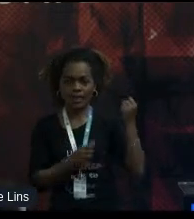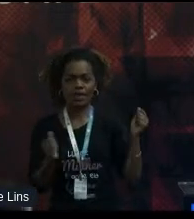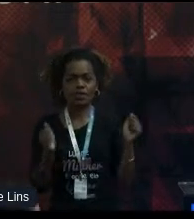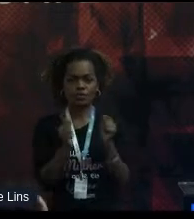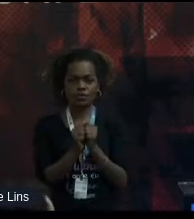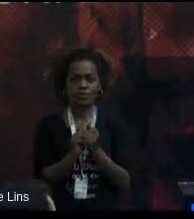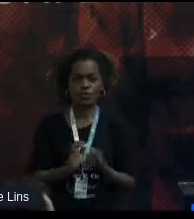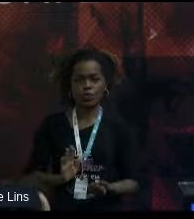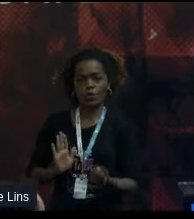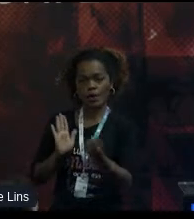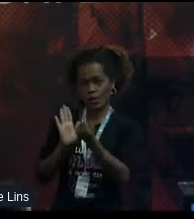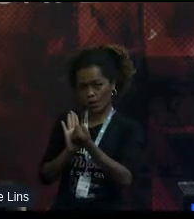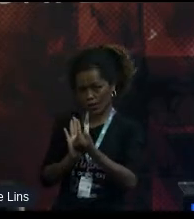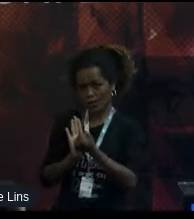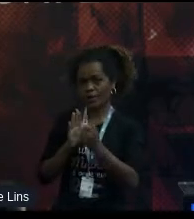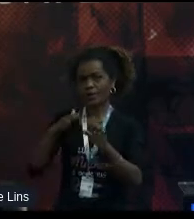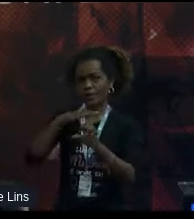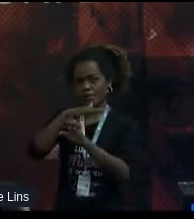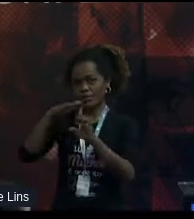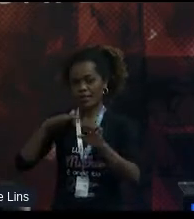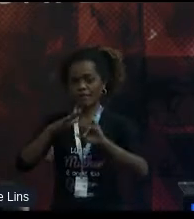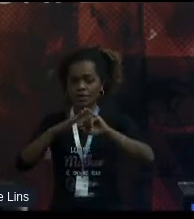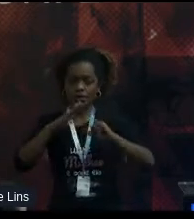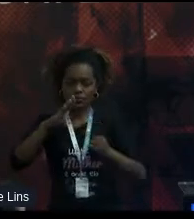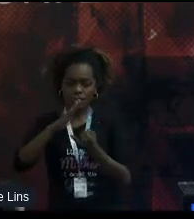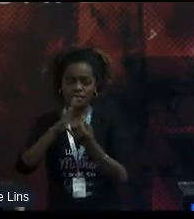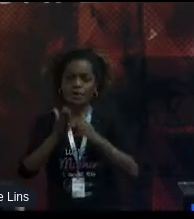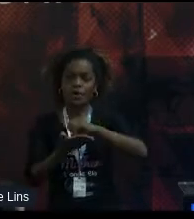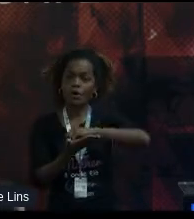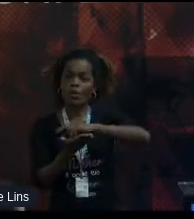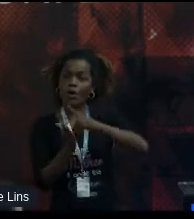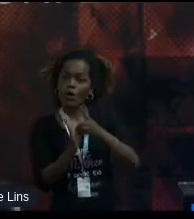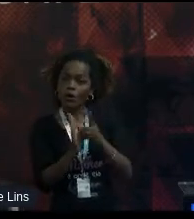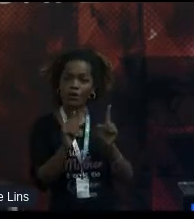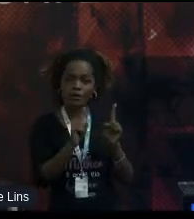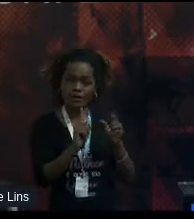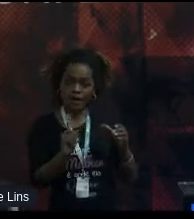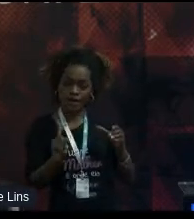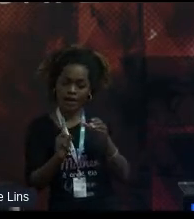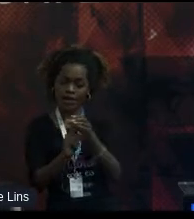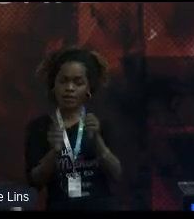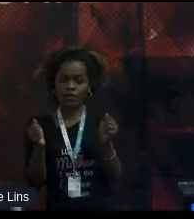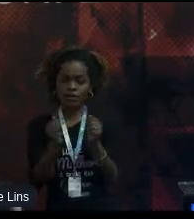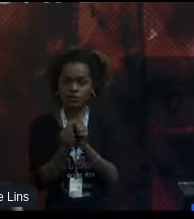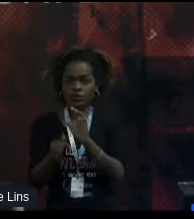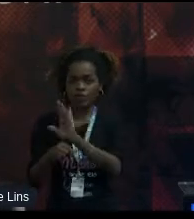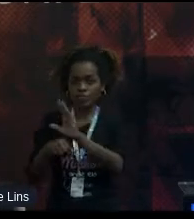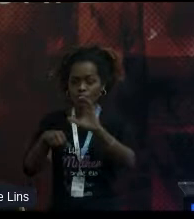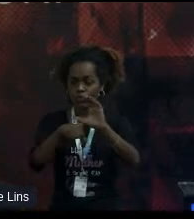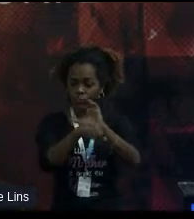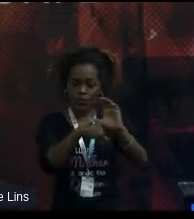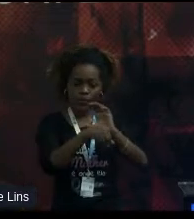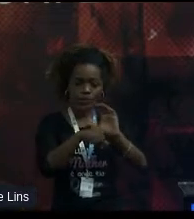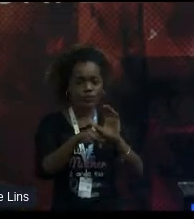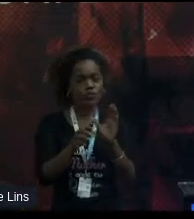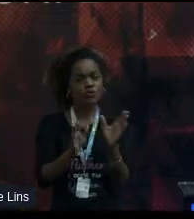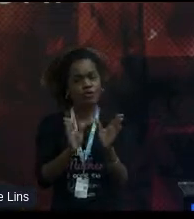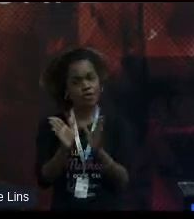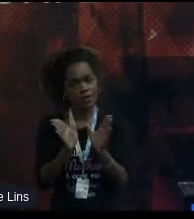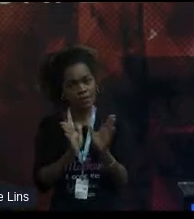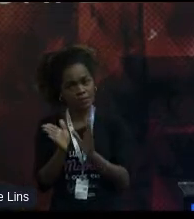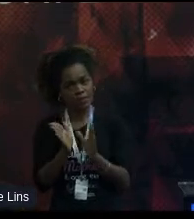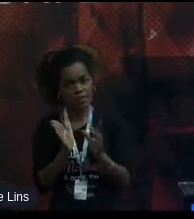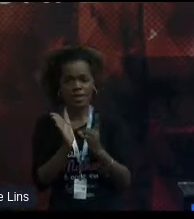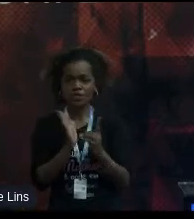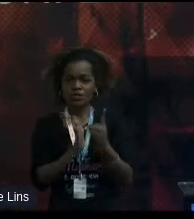INSEP, que é uma instituição, uma ONG da qual eu participo, e onde lá a gente ministra cursos de acessibilidade digital, além de